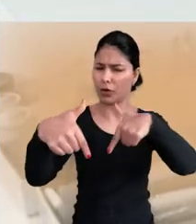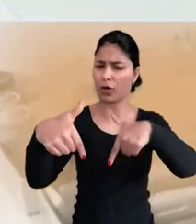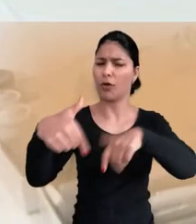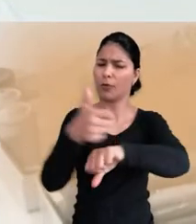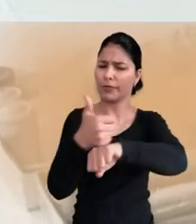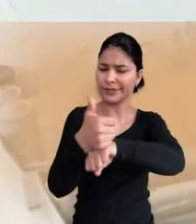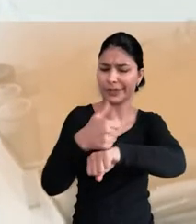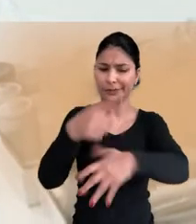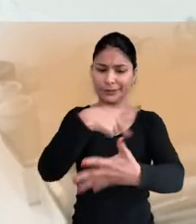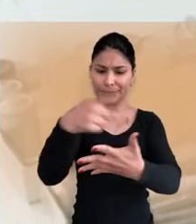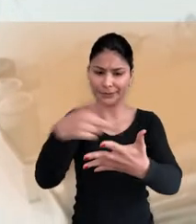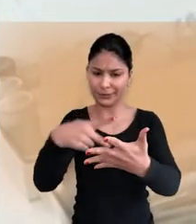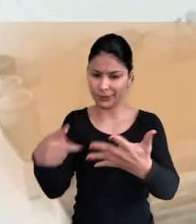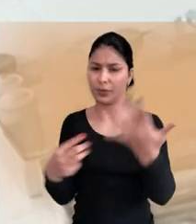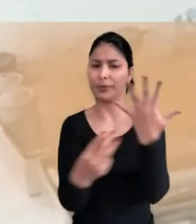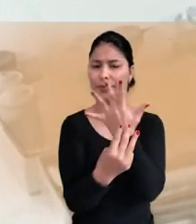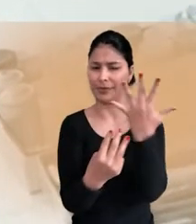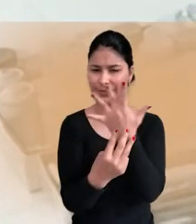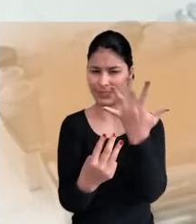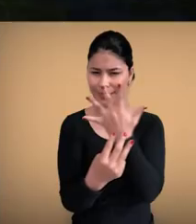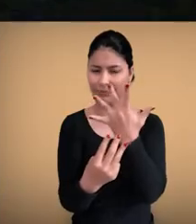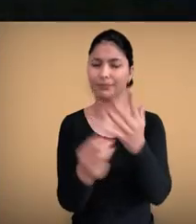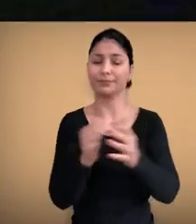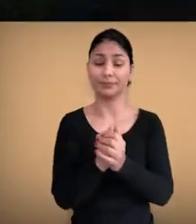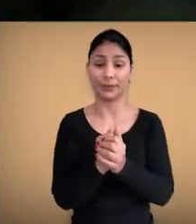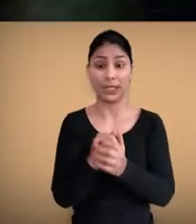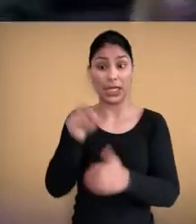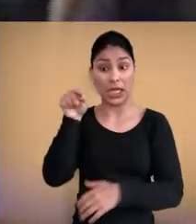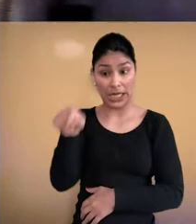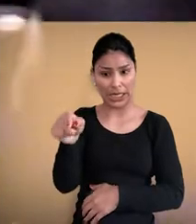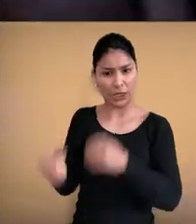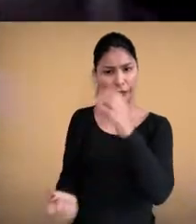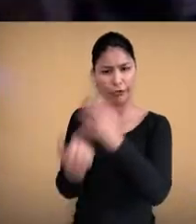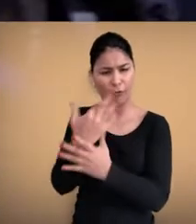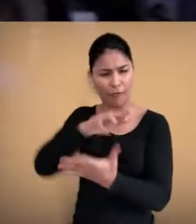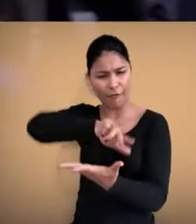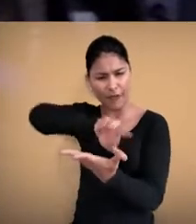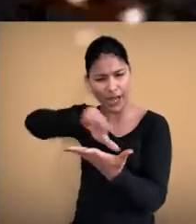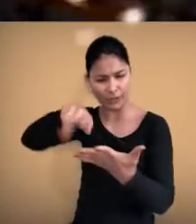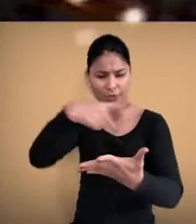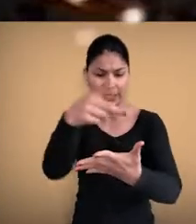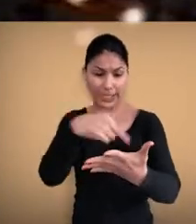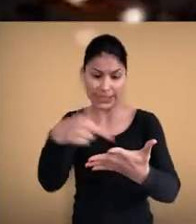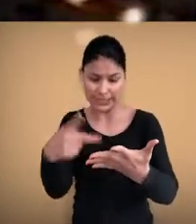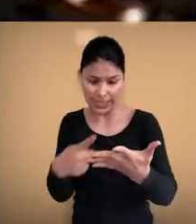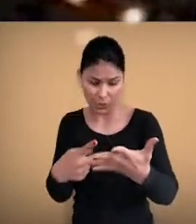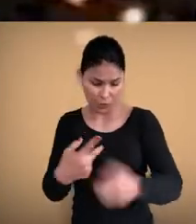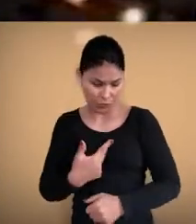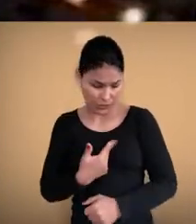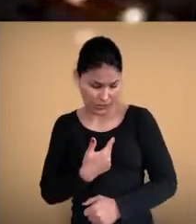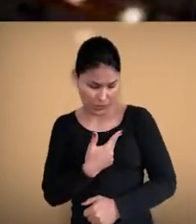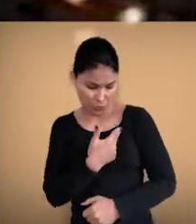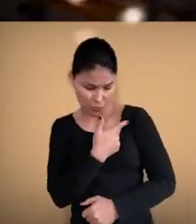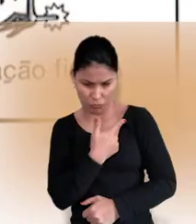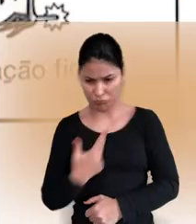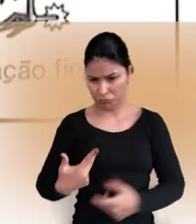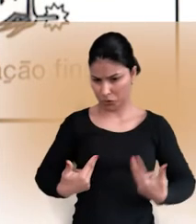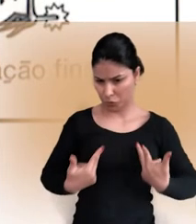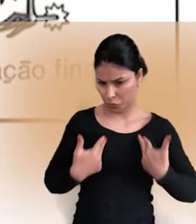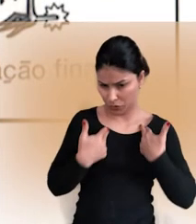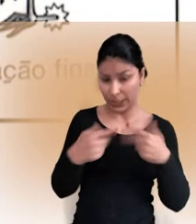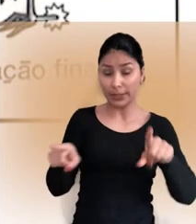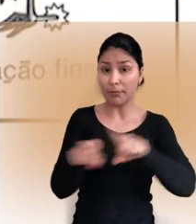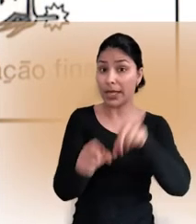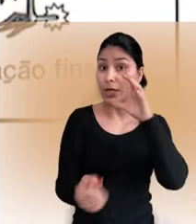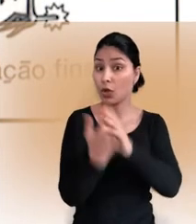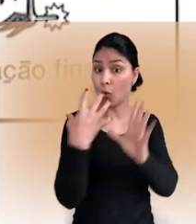Universidade Federal de Santa Maria, onde além de fazer desenhos de cirurgias, também criou o símbolo